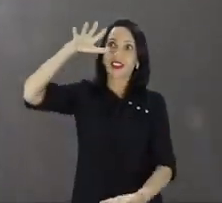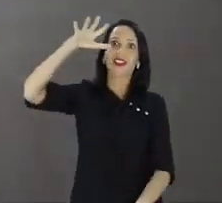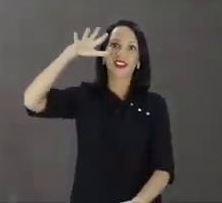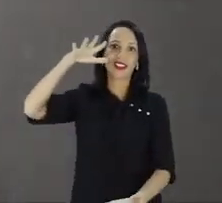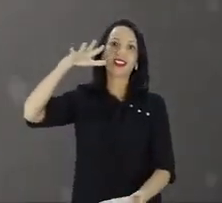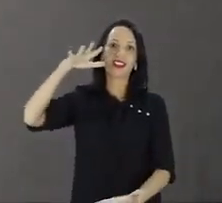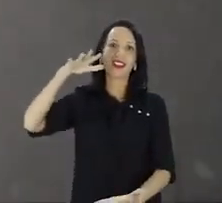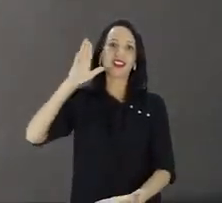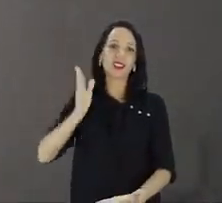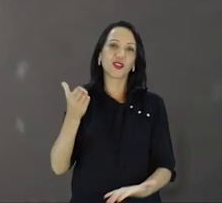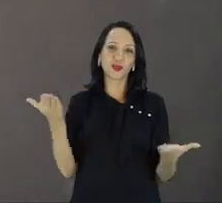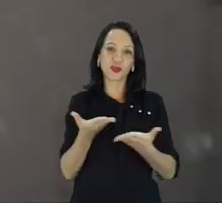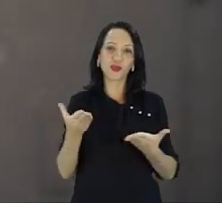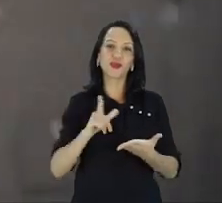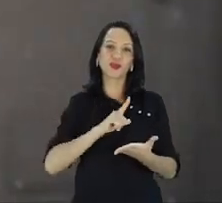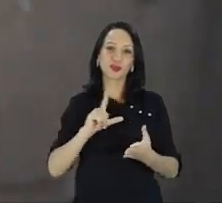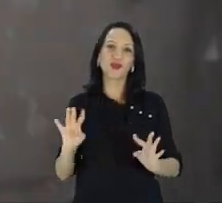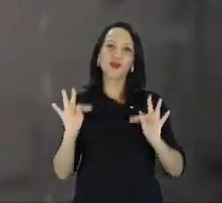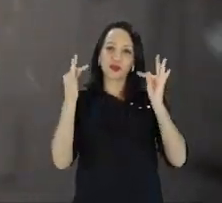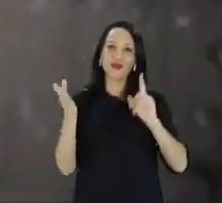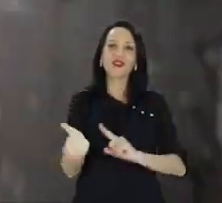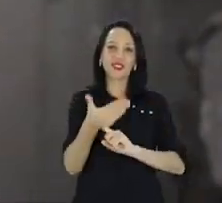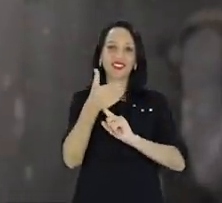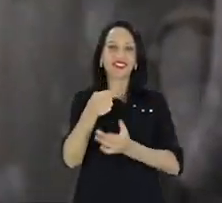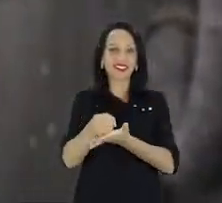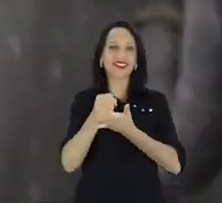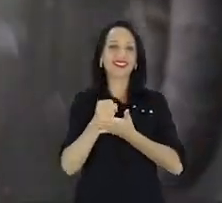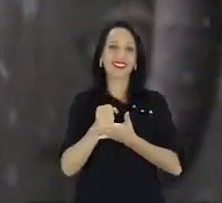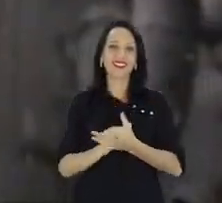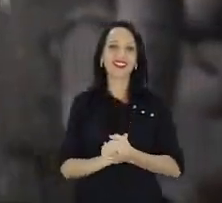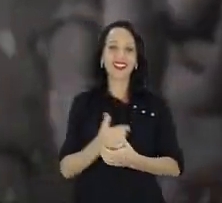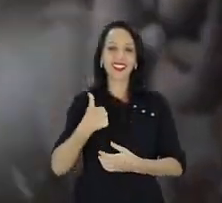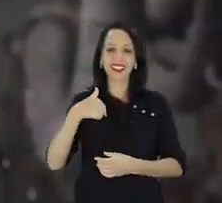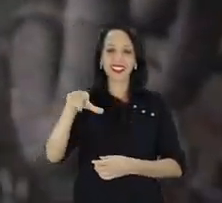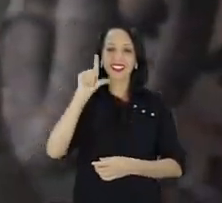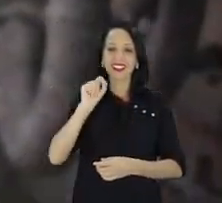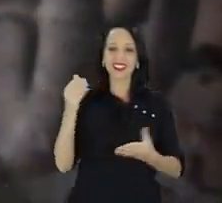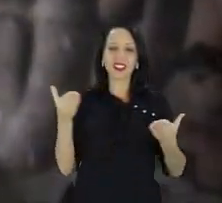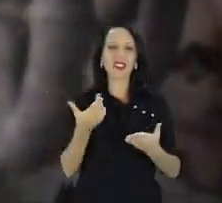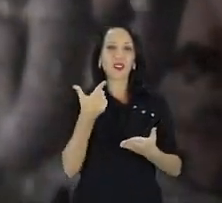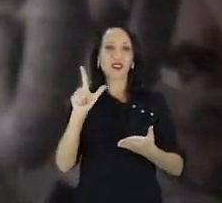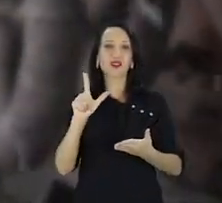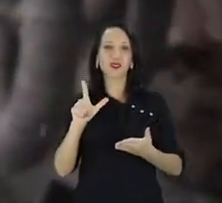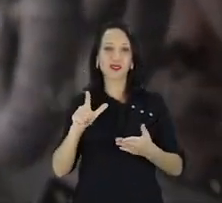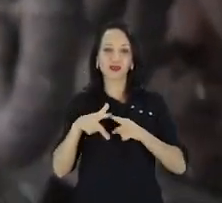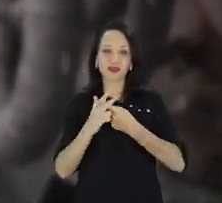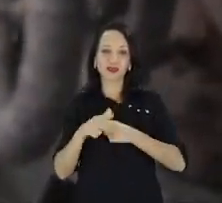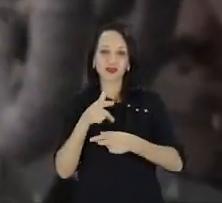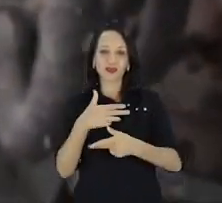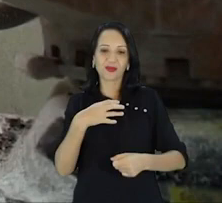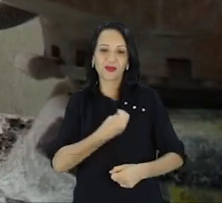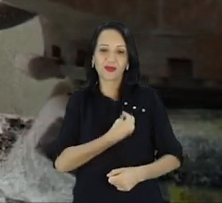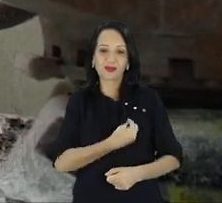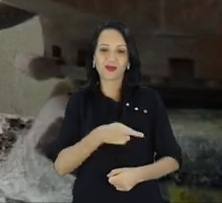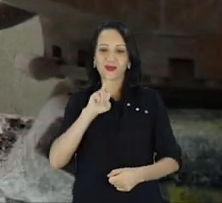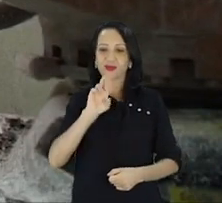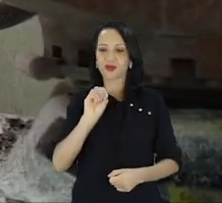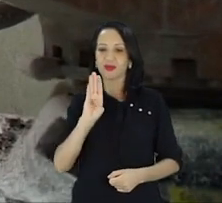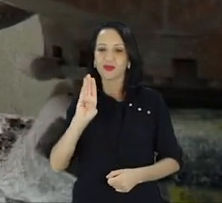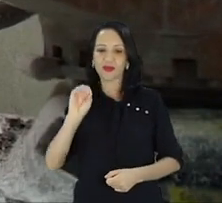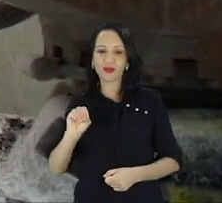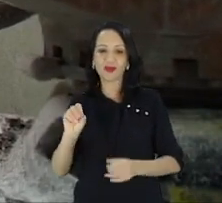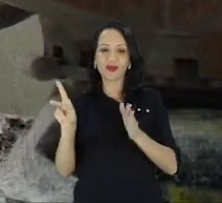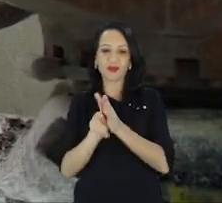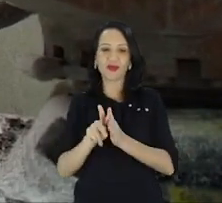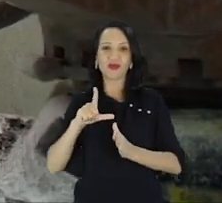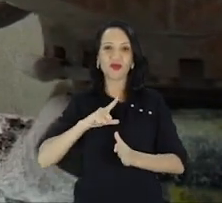mas hoje em dia a gente tem tecnologia né então eu escolhi uma outra ferramenta eu escolhi usar um robô que fresa que é um dos únicos que tem